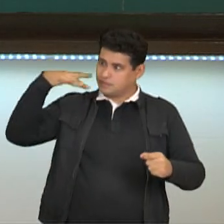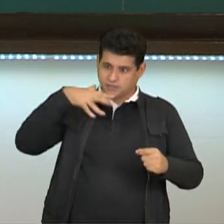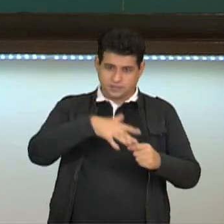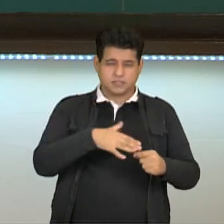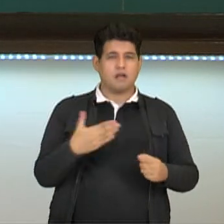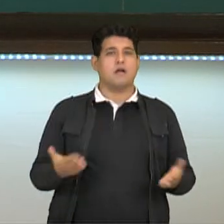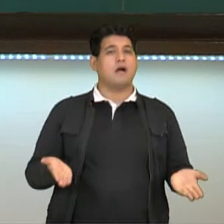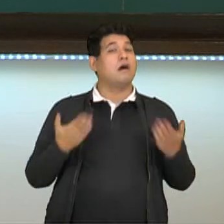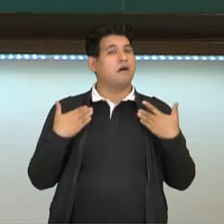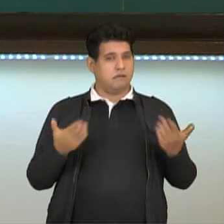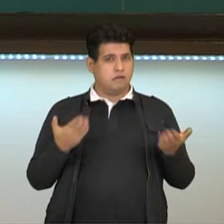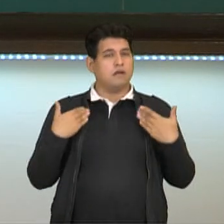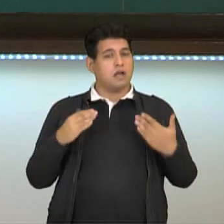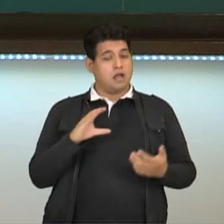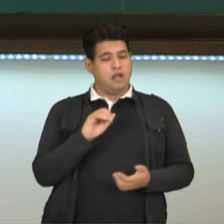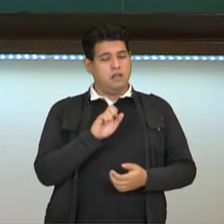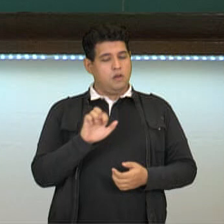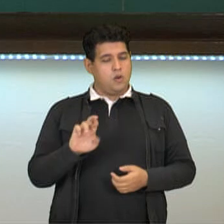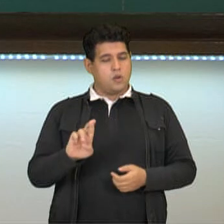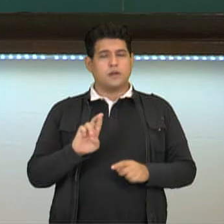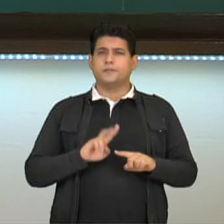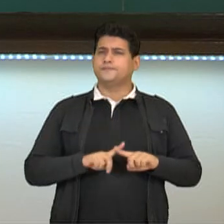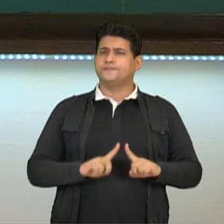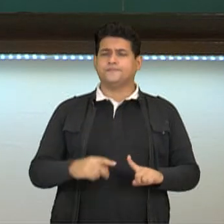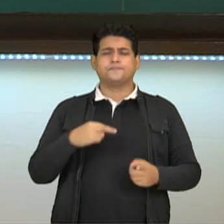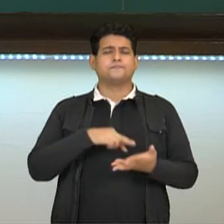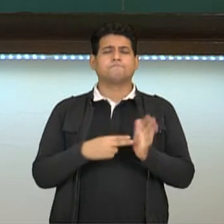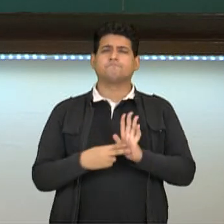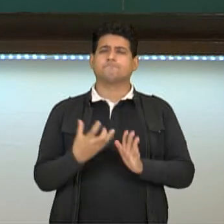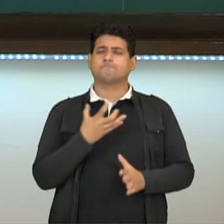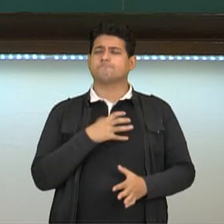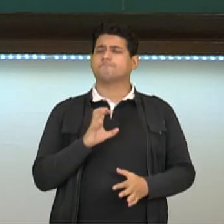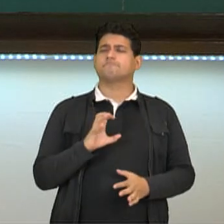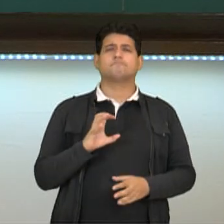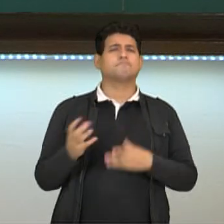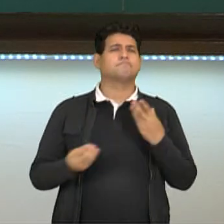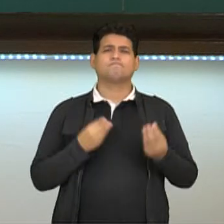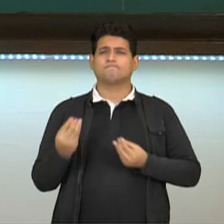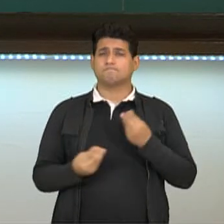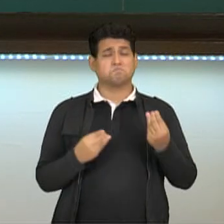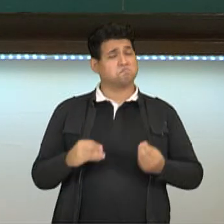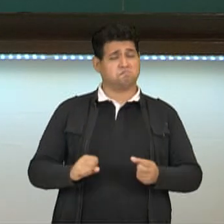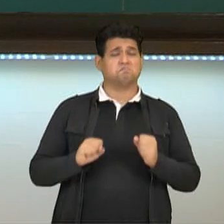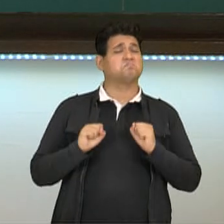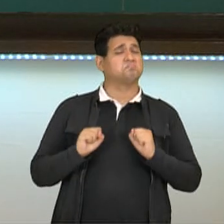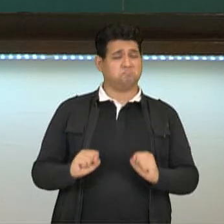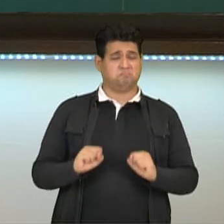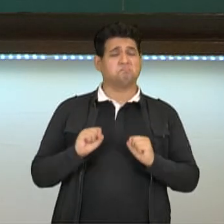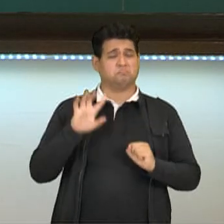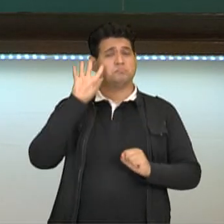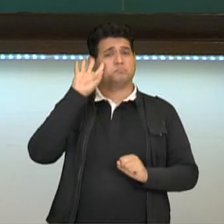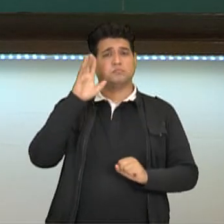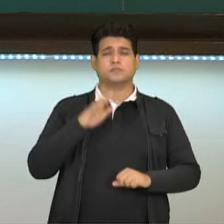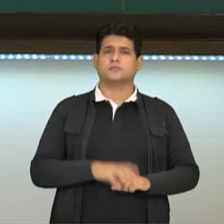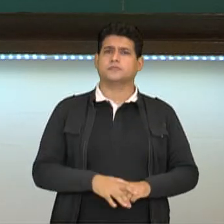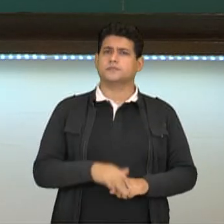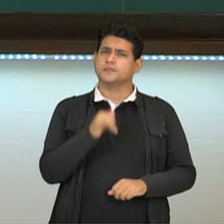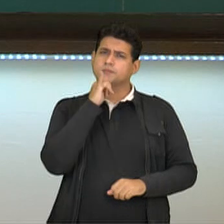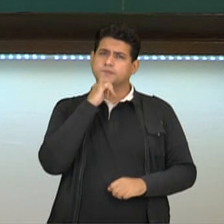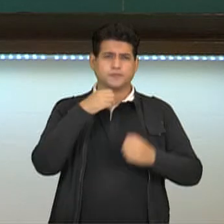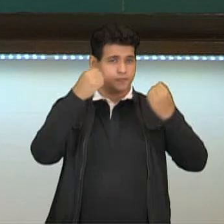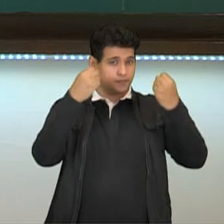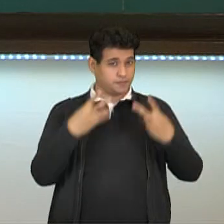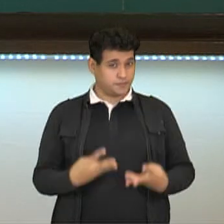quente, né? Ao calor. Então, são situações possíveis de acontecer. Então, se eu vou falar